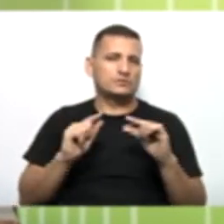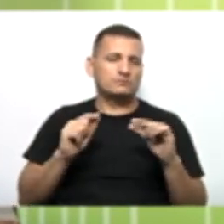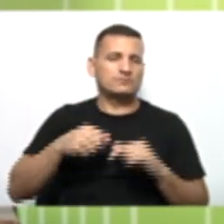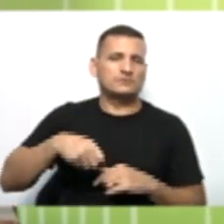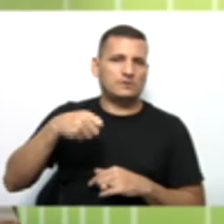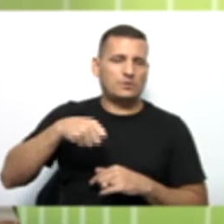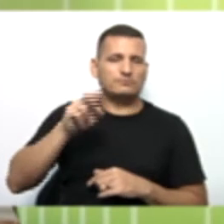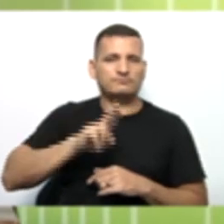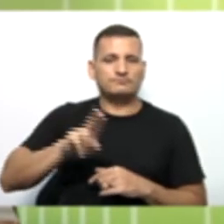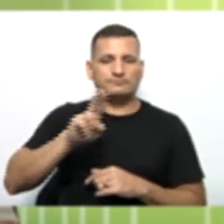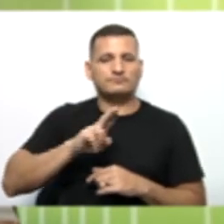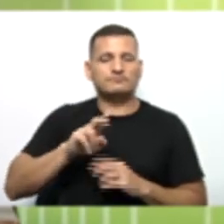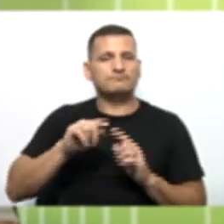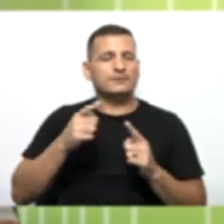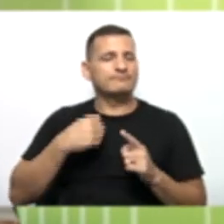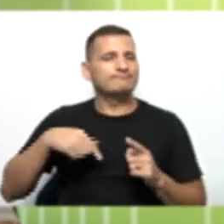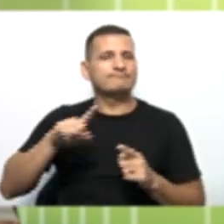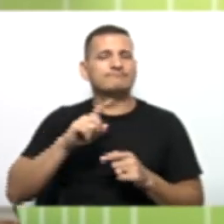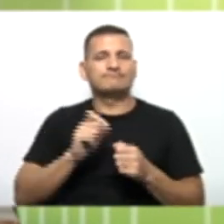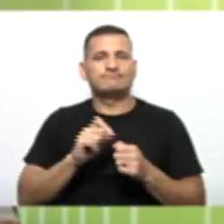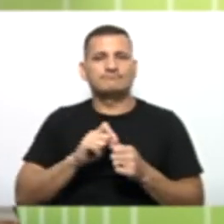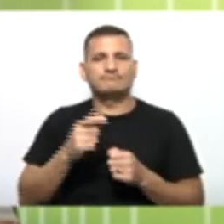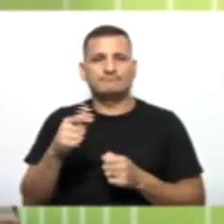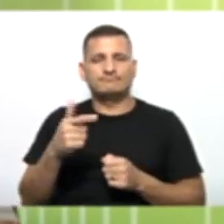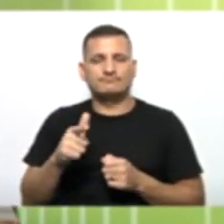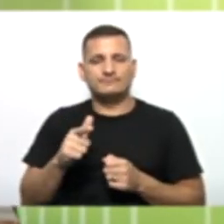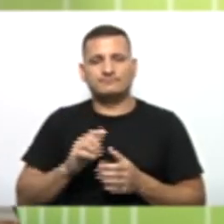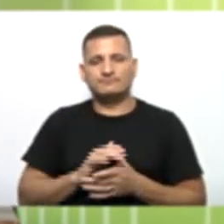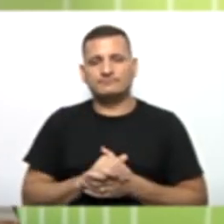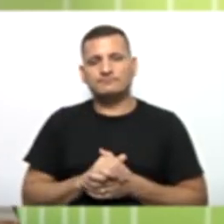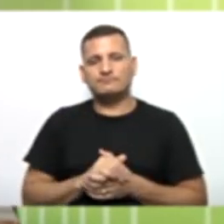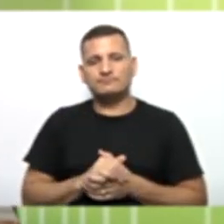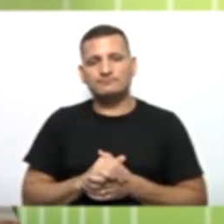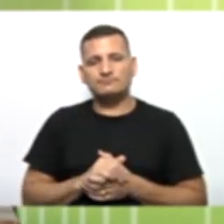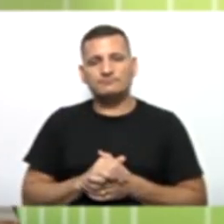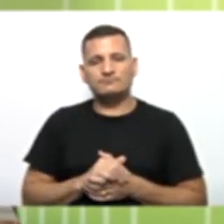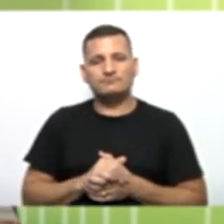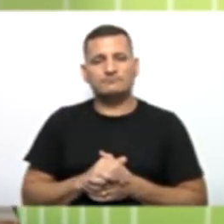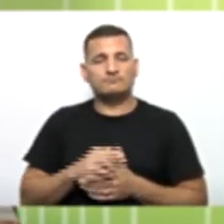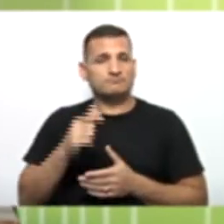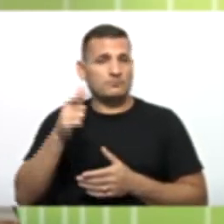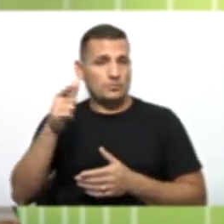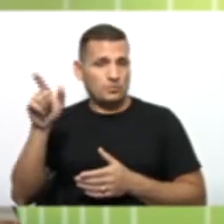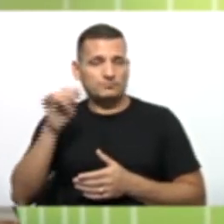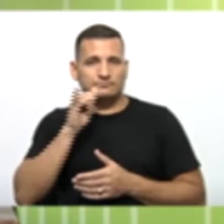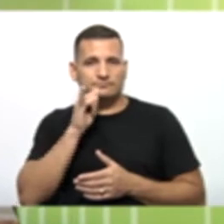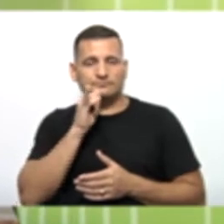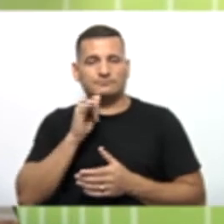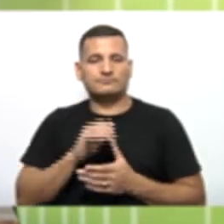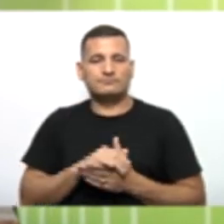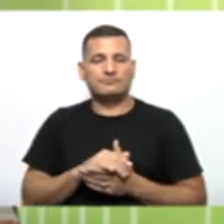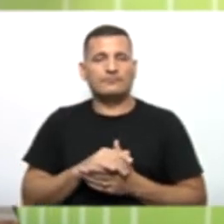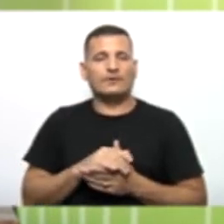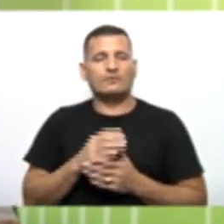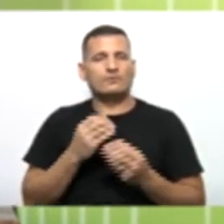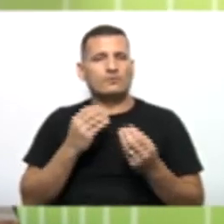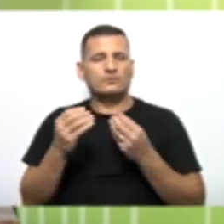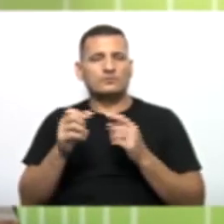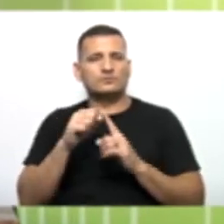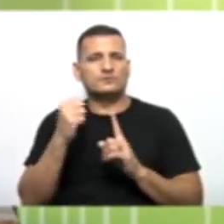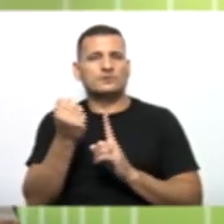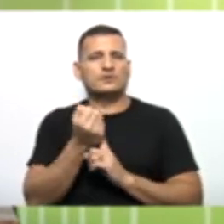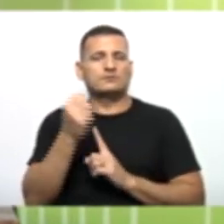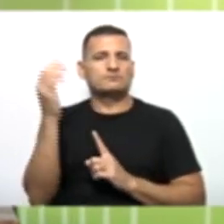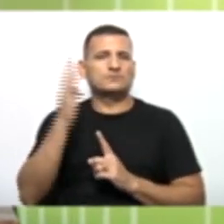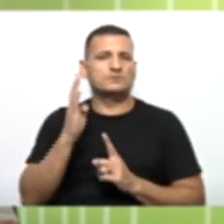estaríamos utilizando. Mas nós não fazemos isso. Uma outra parte é como a sociedade brasileira não